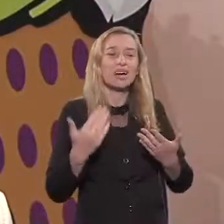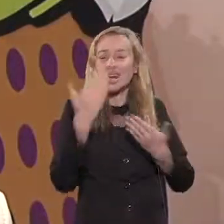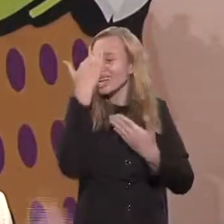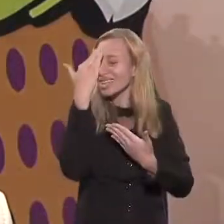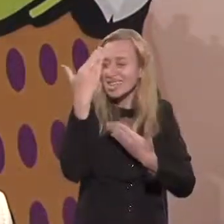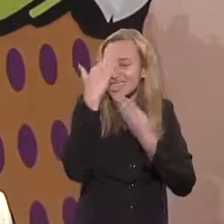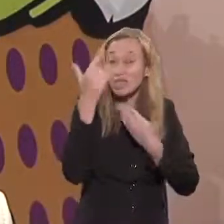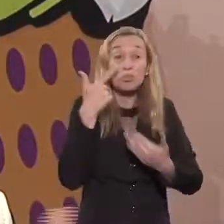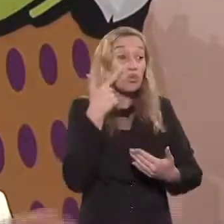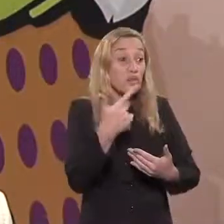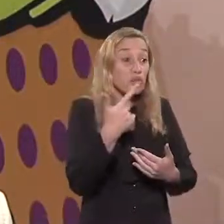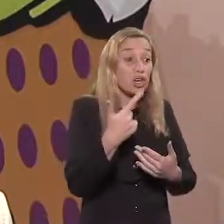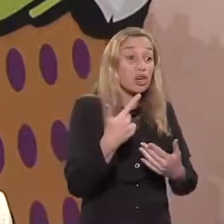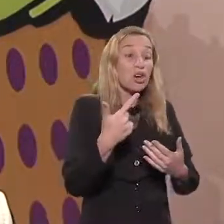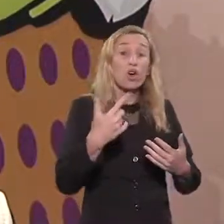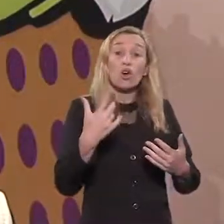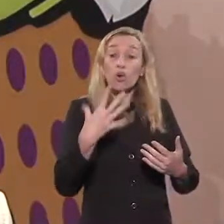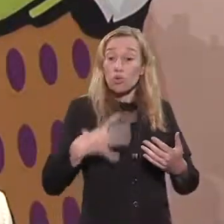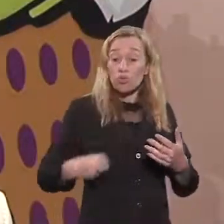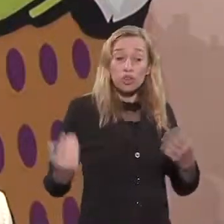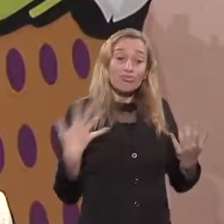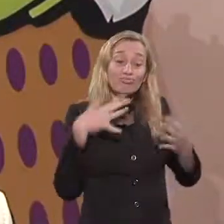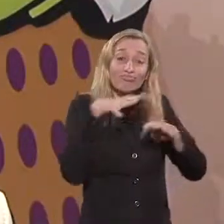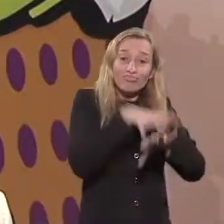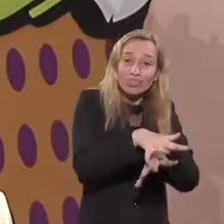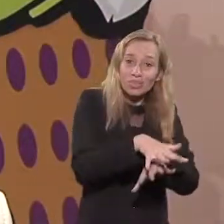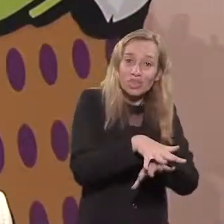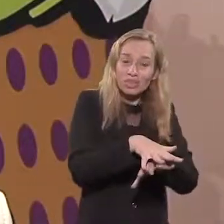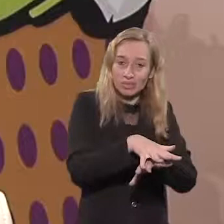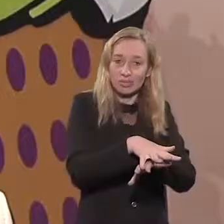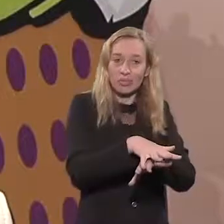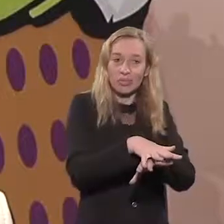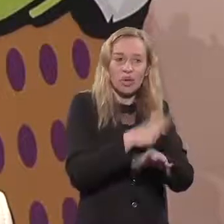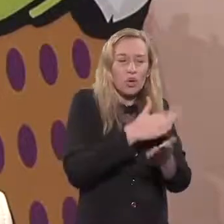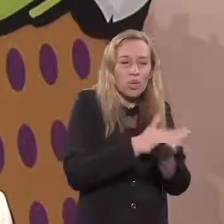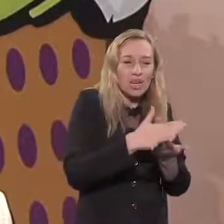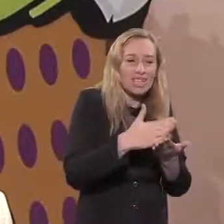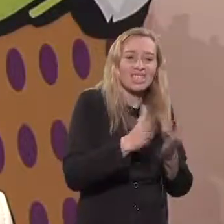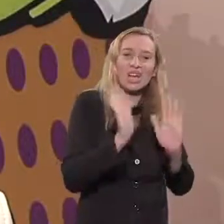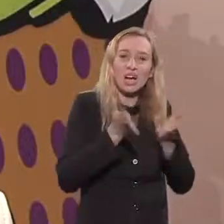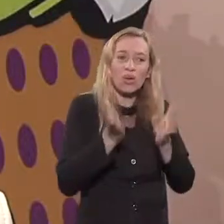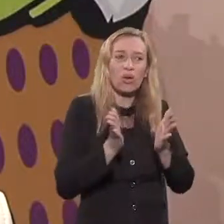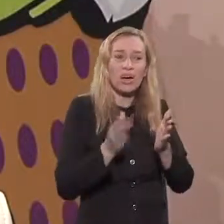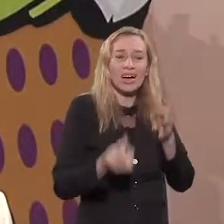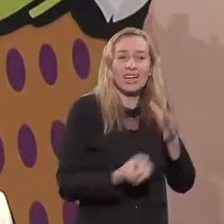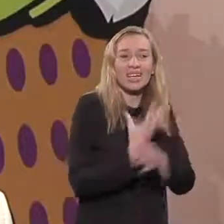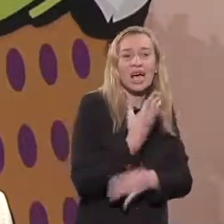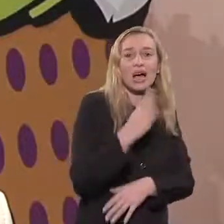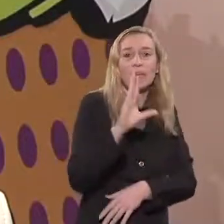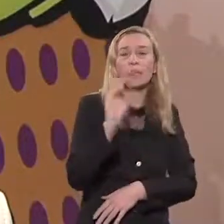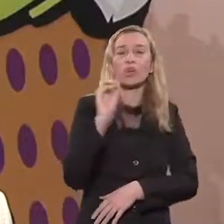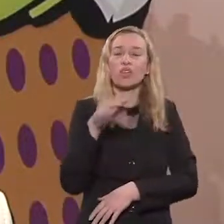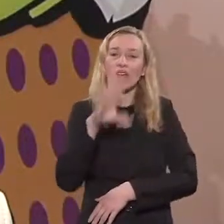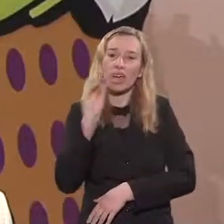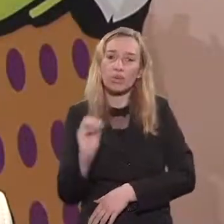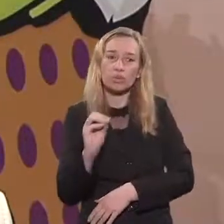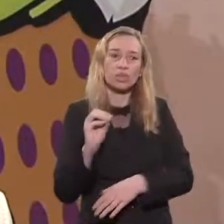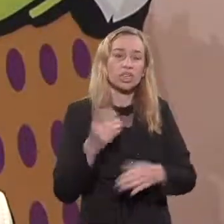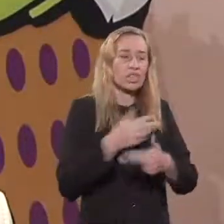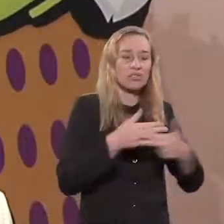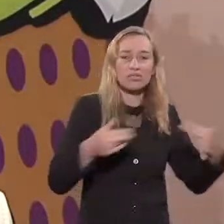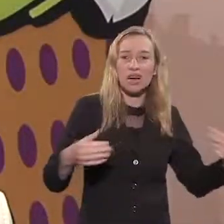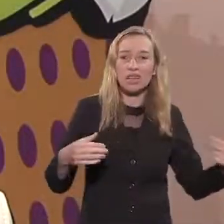ver os seus filhos representados e fazendo parte do mundo que também é deles, né? Porque você não... agora está começando a surgir bonecos, enfim, em grandes empresas,